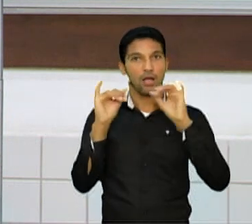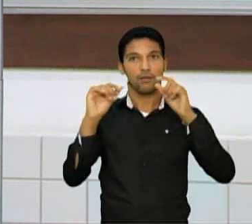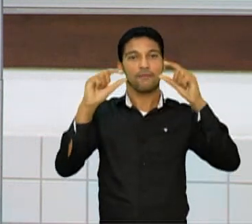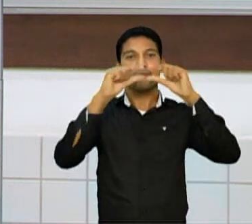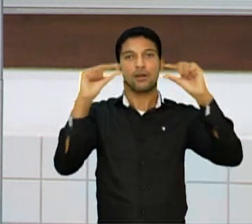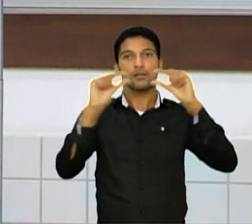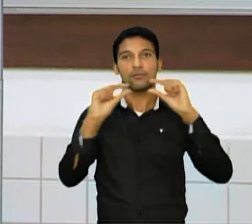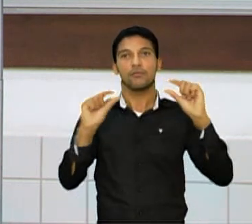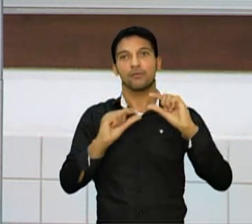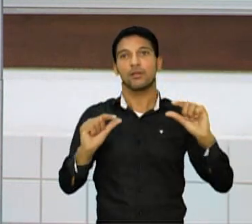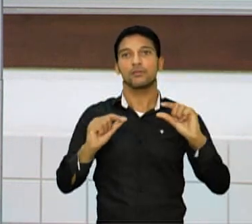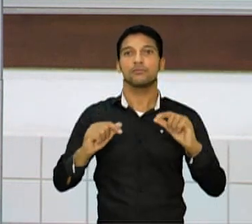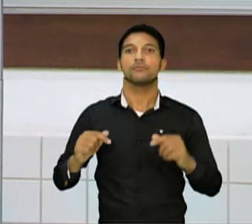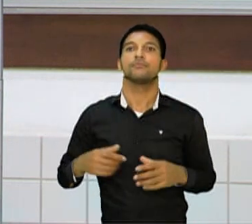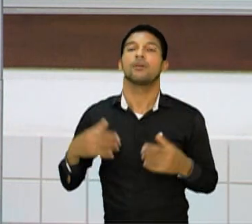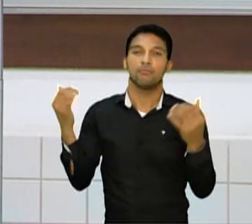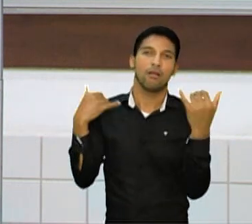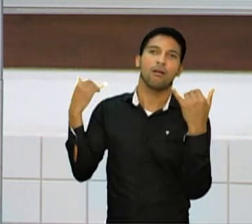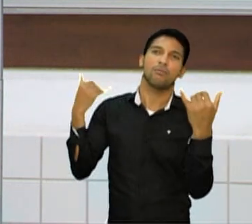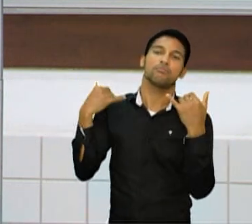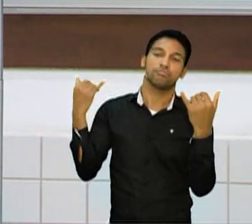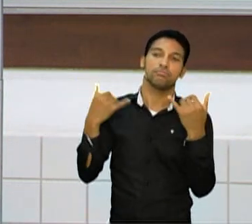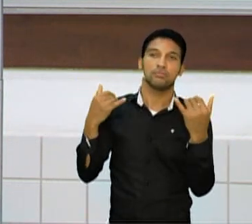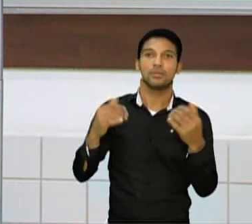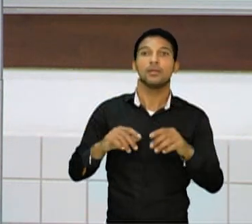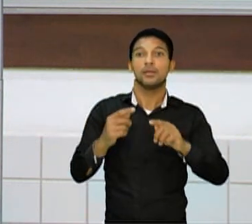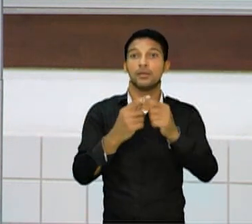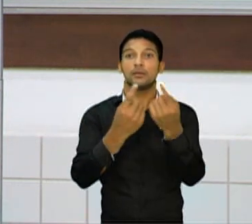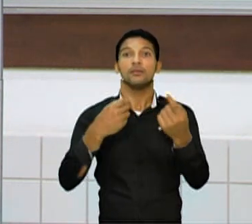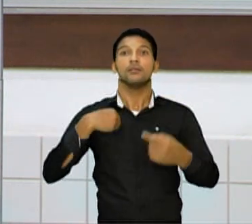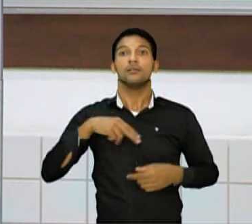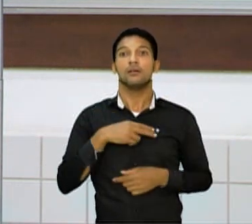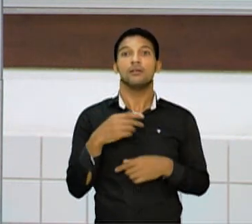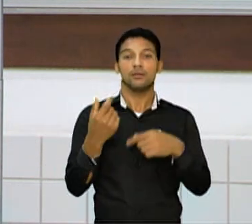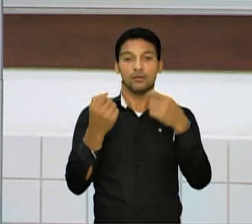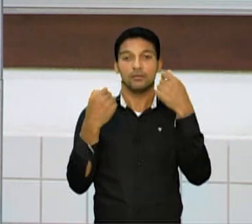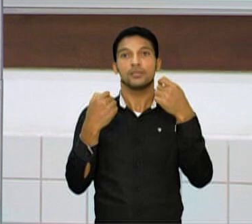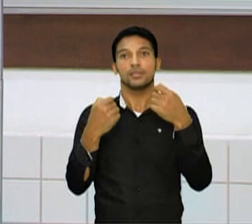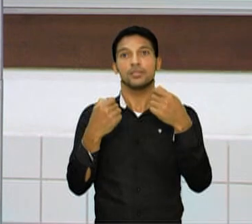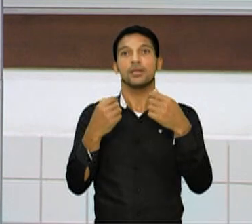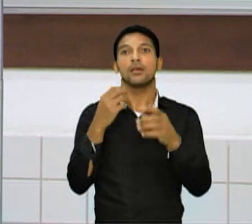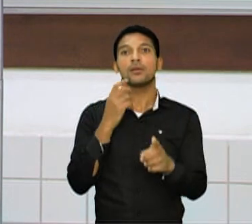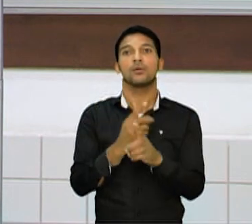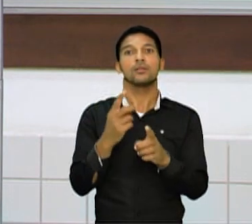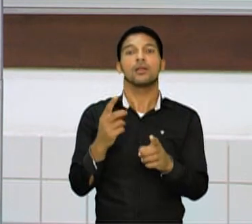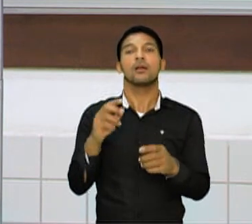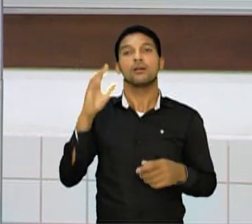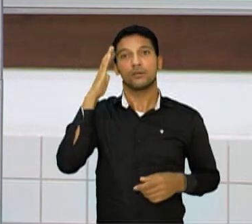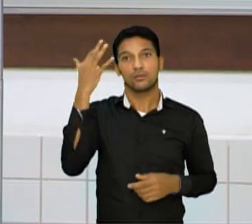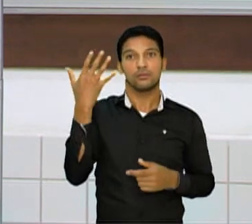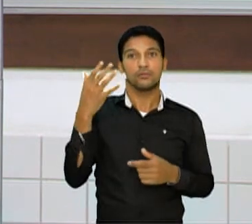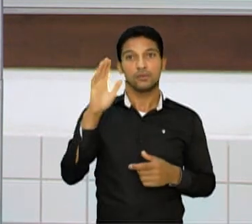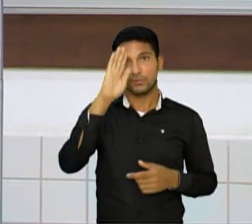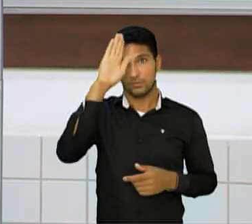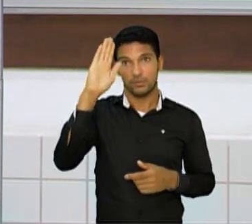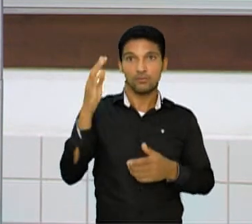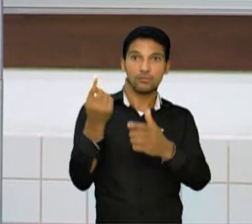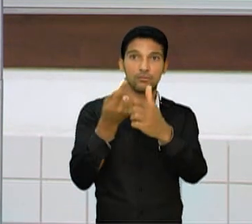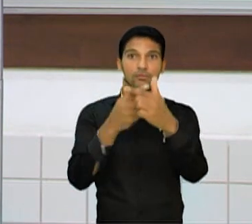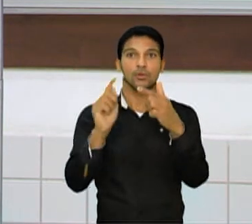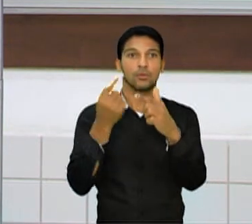ser incansavelmente buscadas no sentido da solução dos principais problemas. Dentro